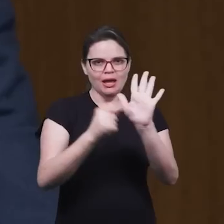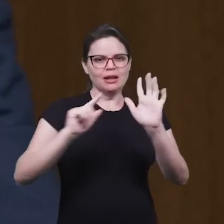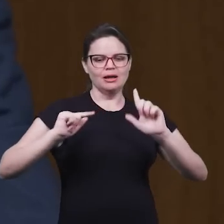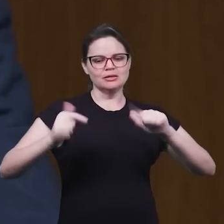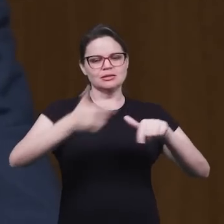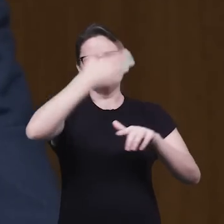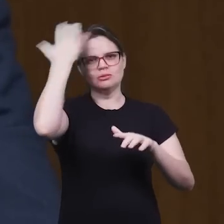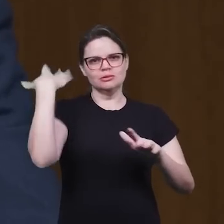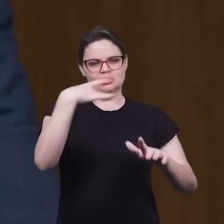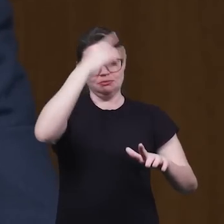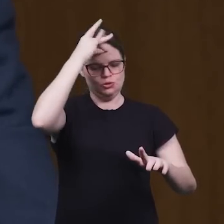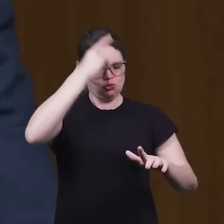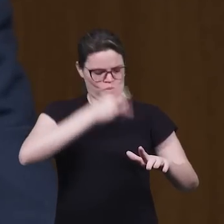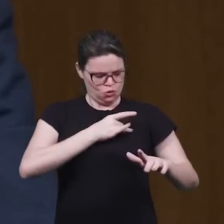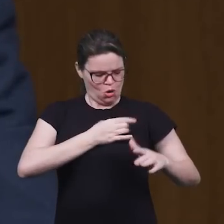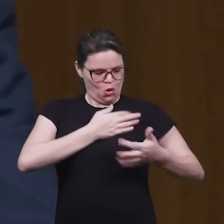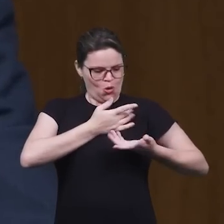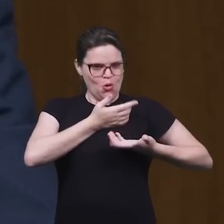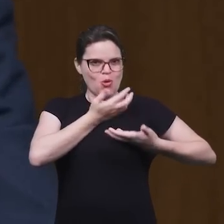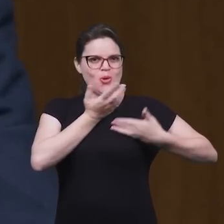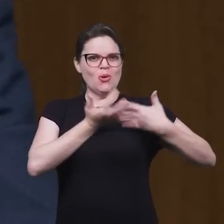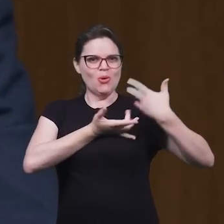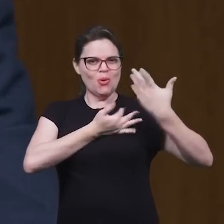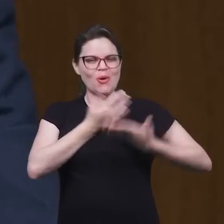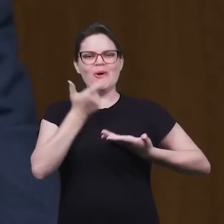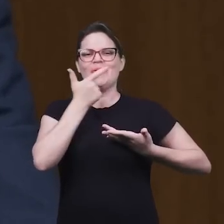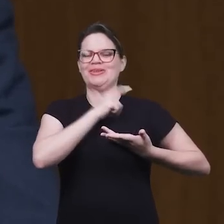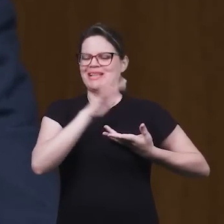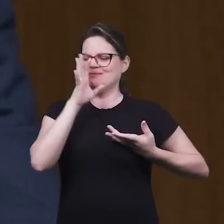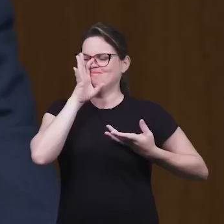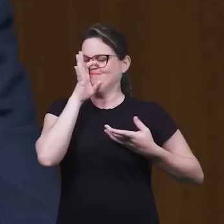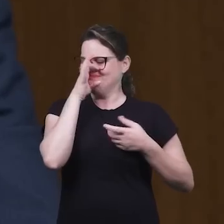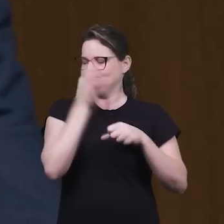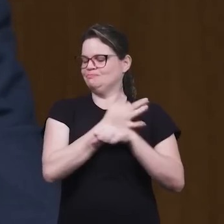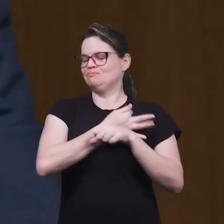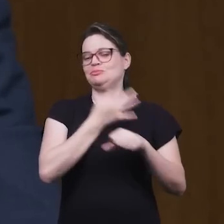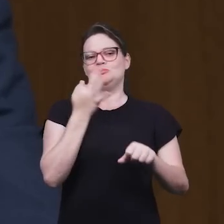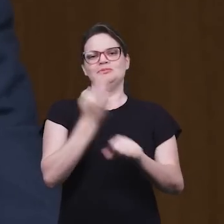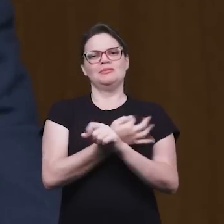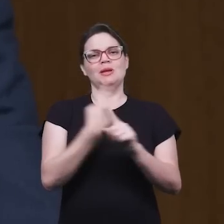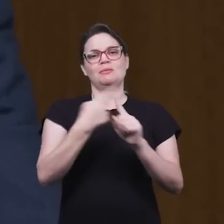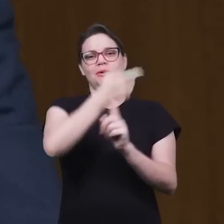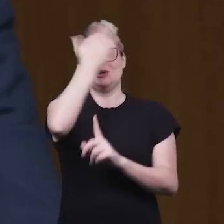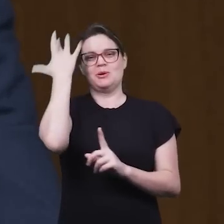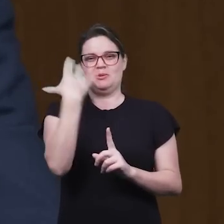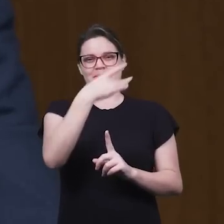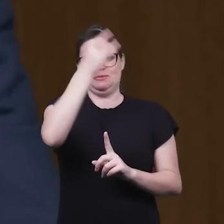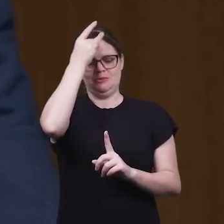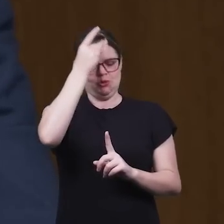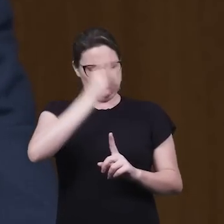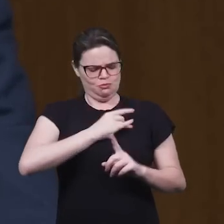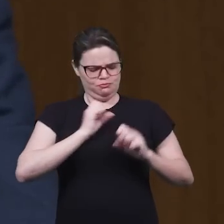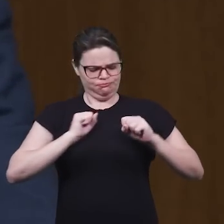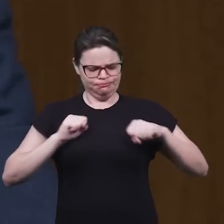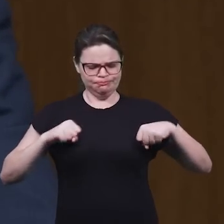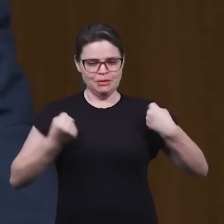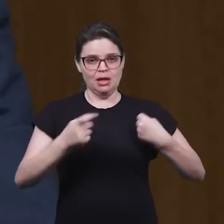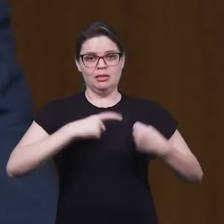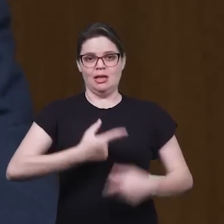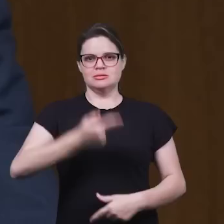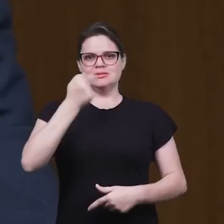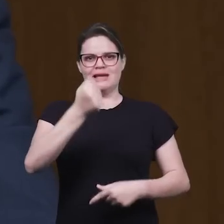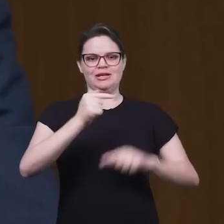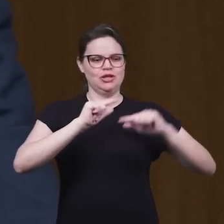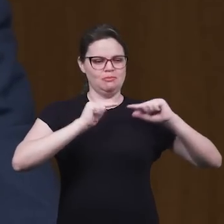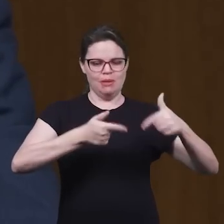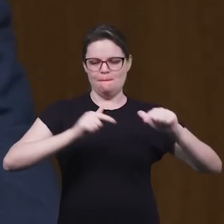você vai vencer e resistir qualquer oposição. Porque o Espírito Santo vai te fortalecer. As 7 operações do